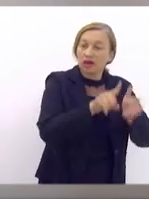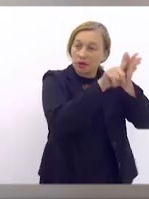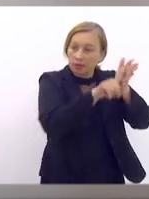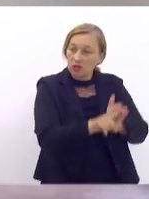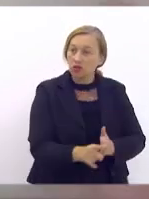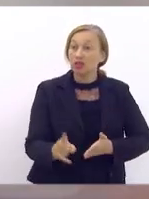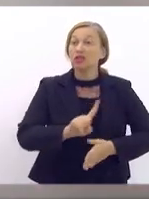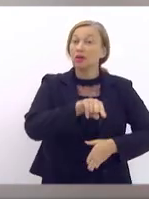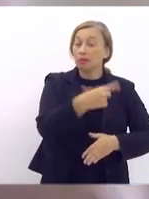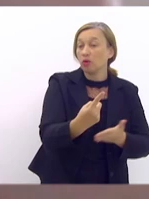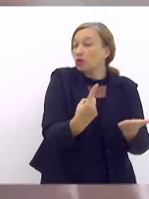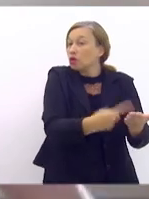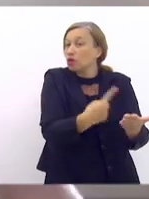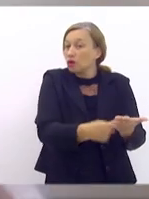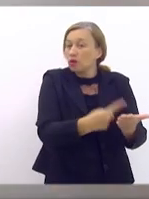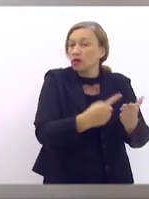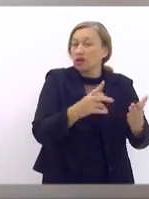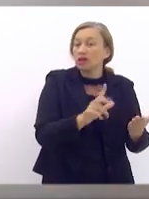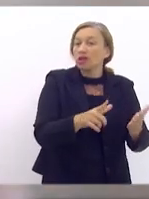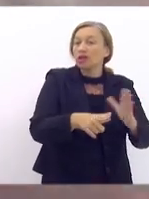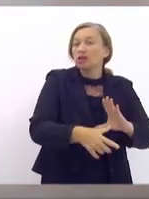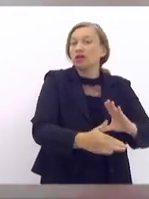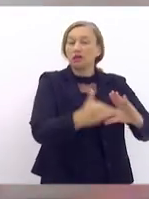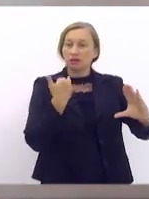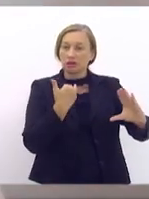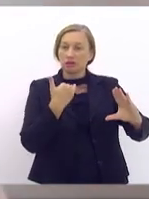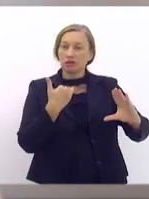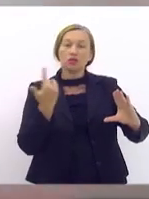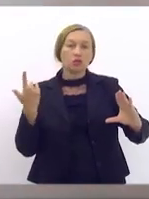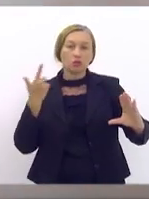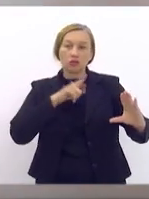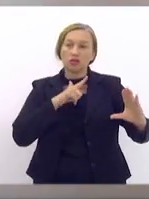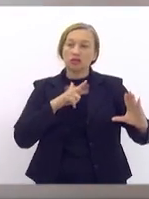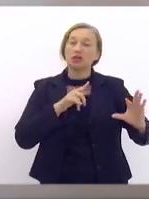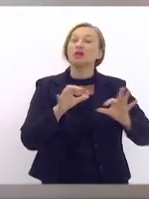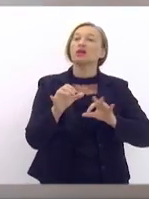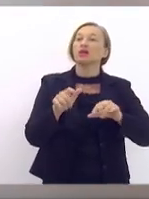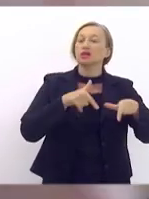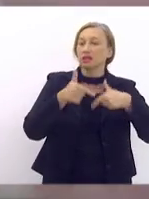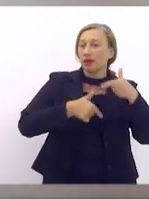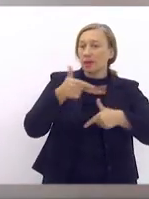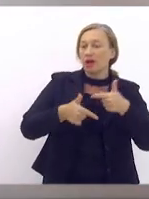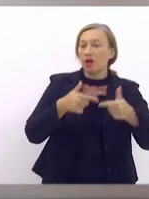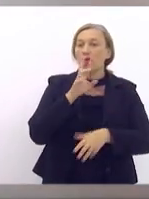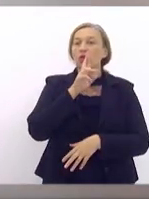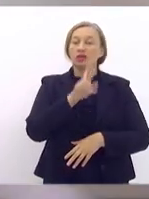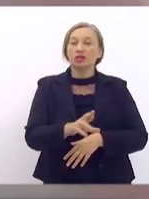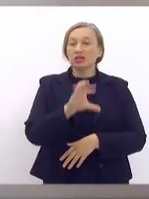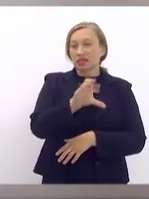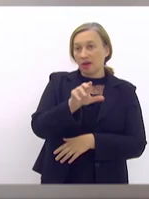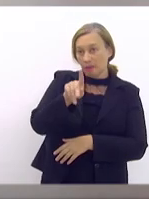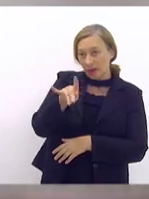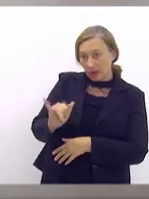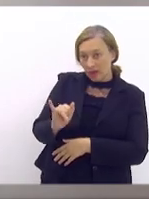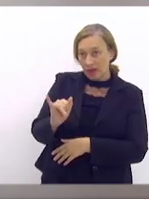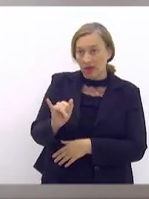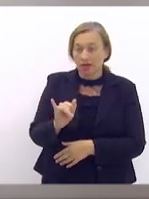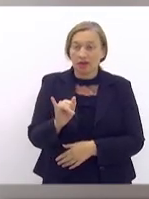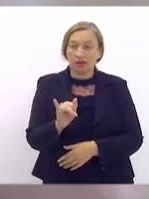combinem depois de eles mandarem os resultados para vocês e vocês conseguirem trabalhar esses resultados, né? Tanto na CPI, quanto